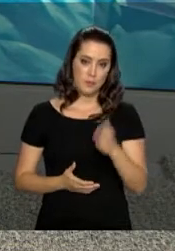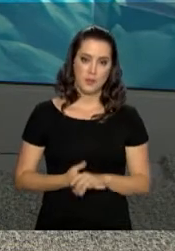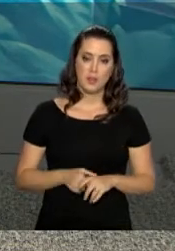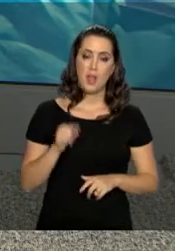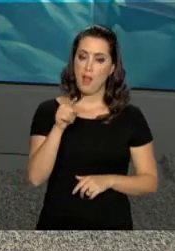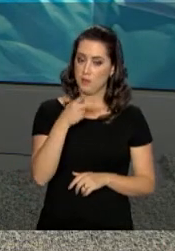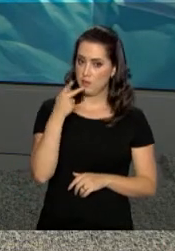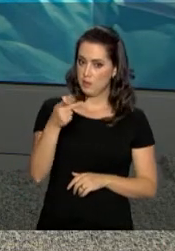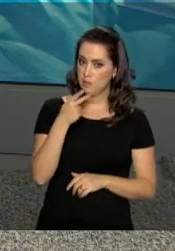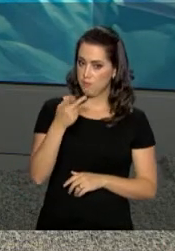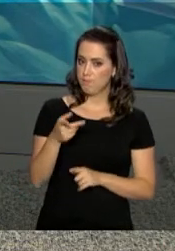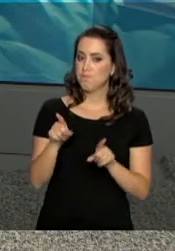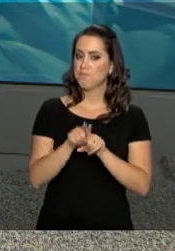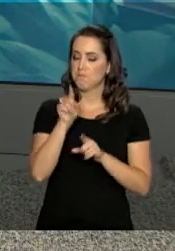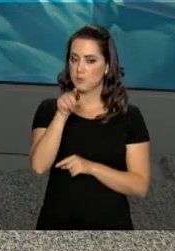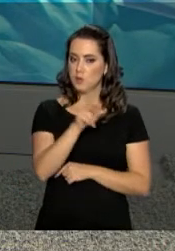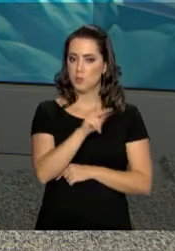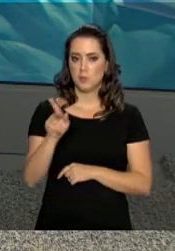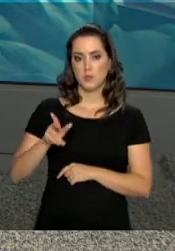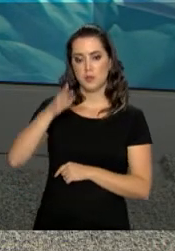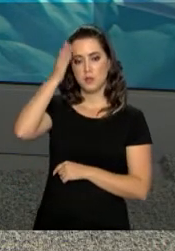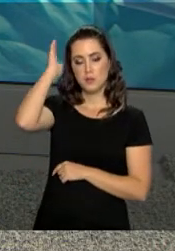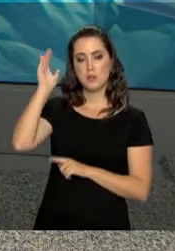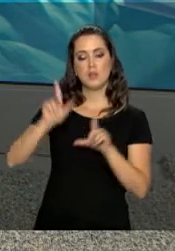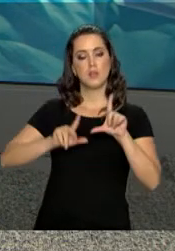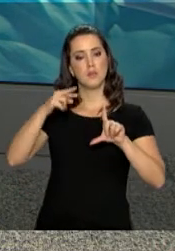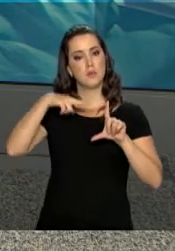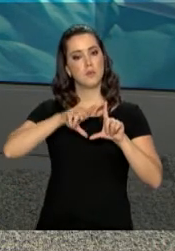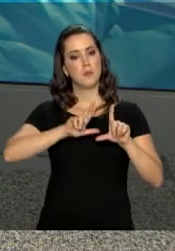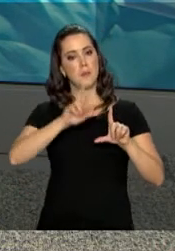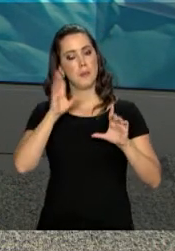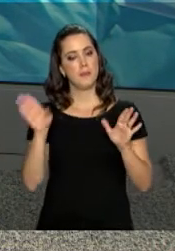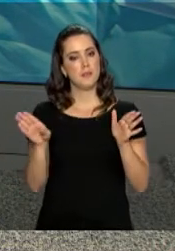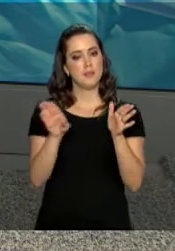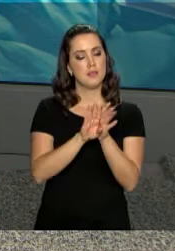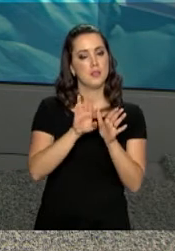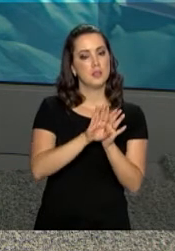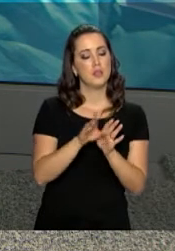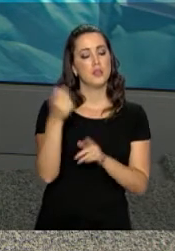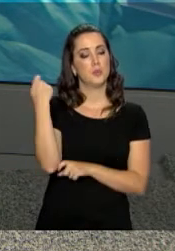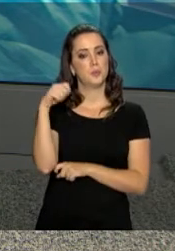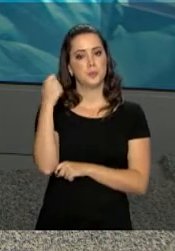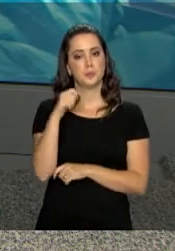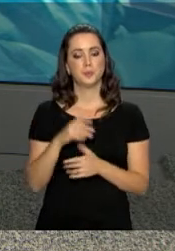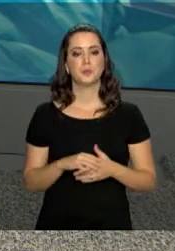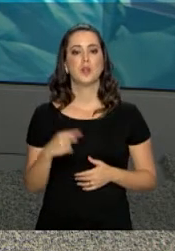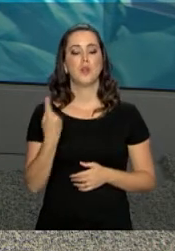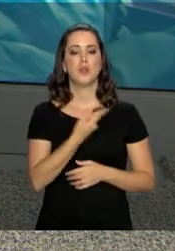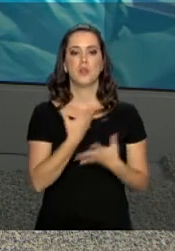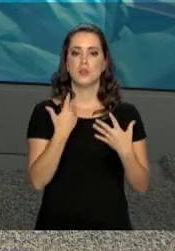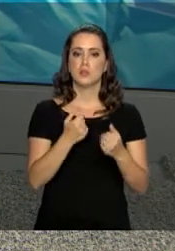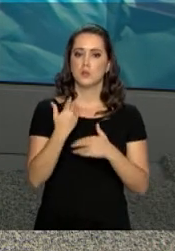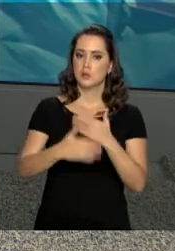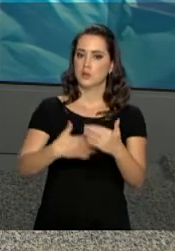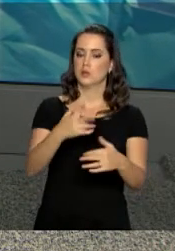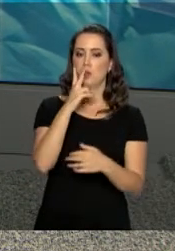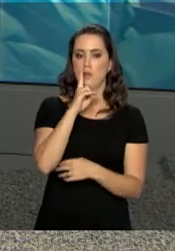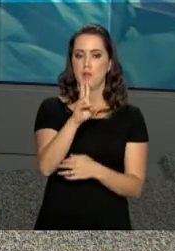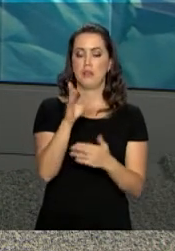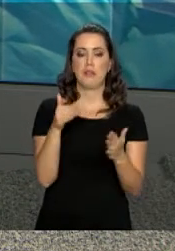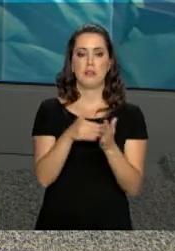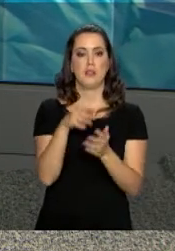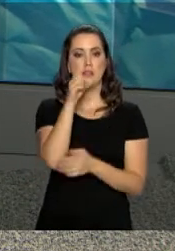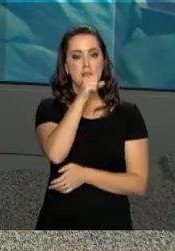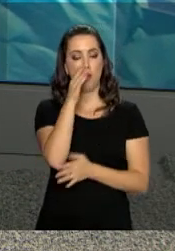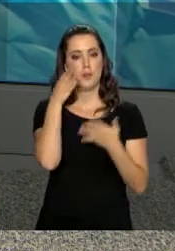Estas foram as palavras do presidente Michel Temer, à TV NBR, ao chegar em Buenos Aires. E nós vamos continuar acompanhando até